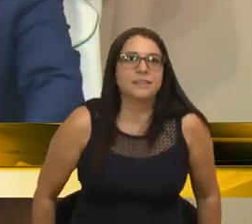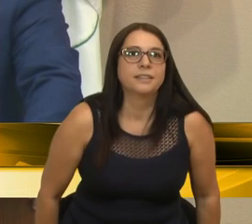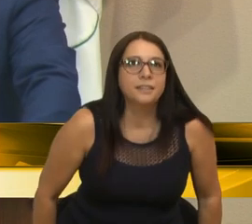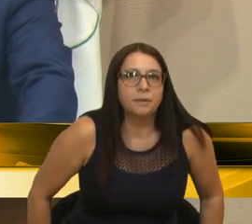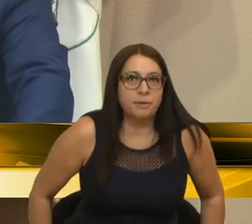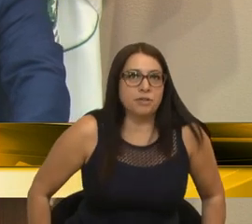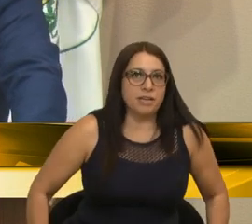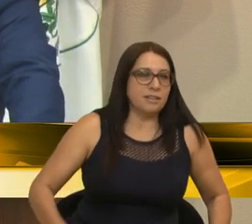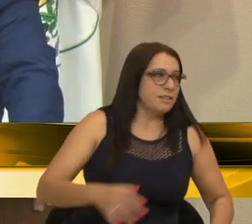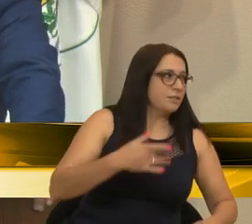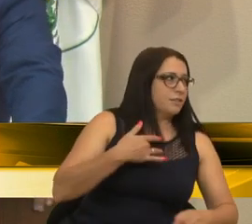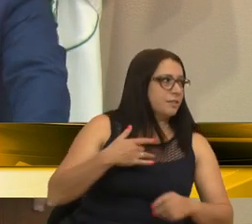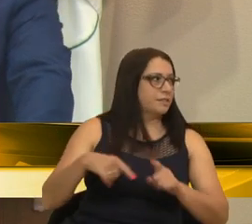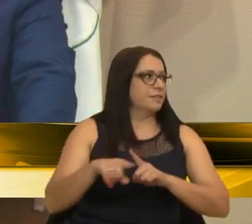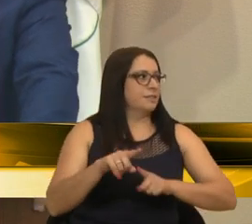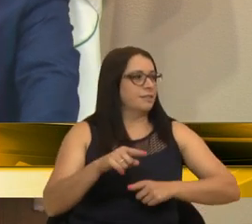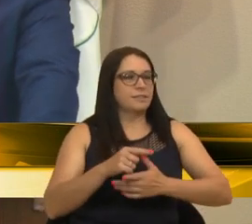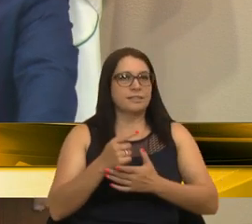que já foram lá cortar grama hoje de manhã.